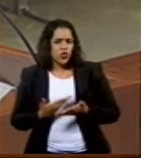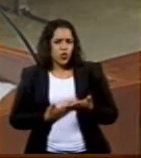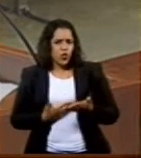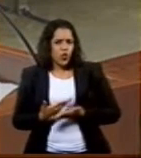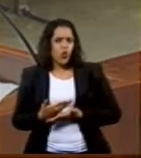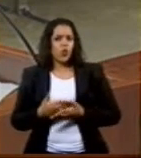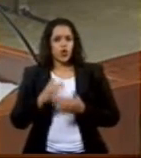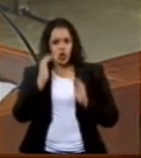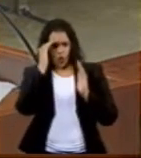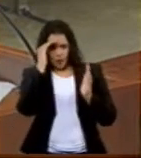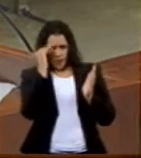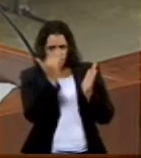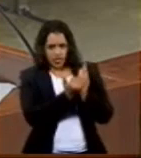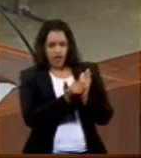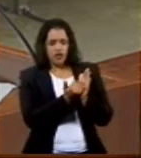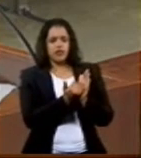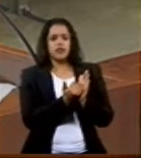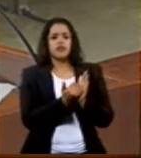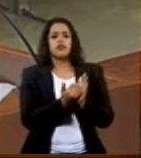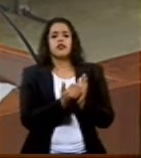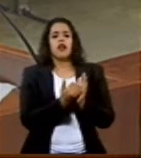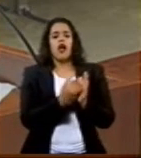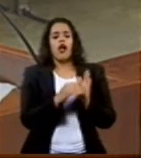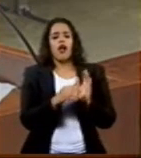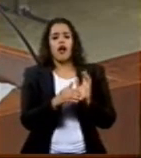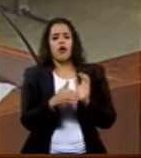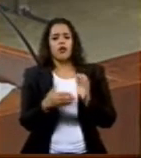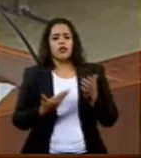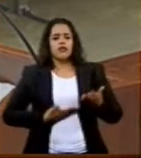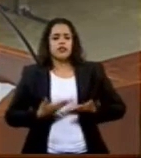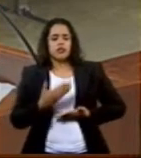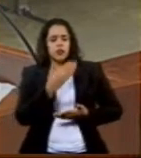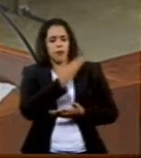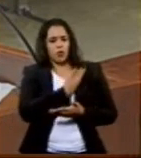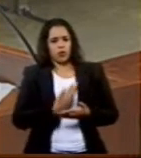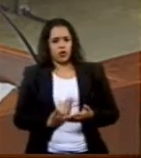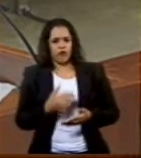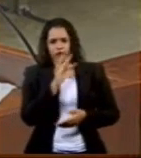ao regime dos estatutos dos funcionários públicos, sejam